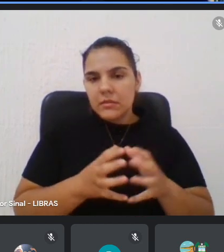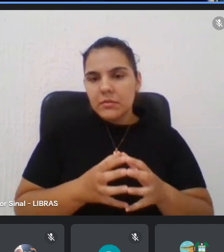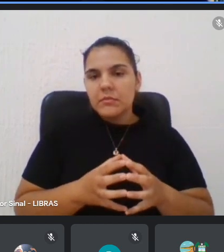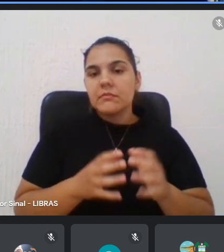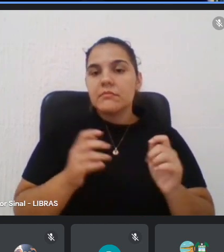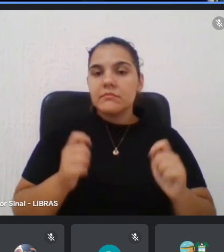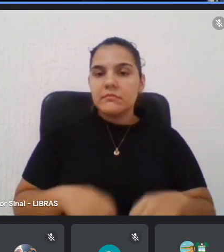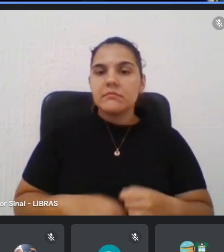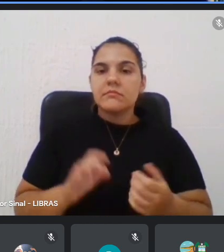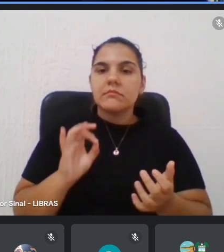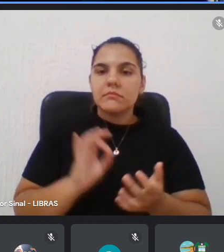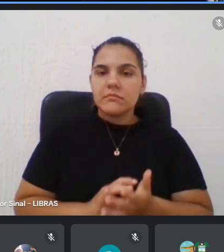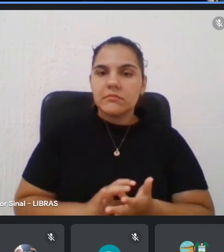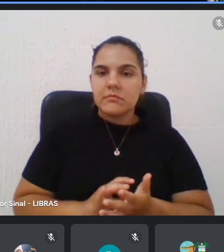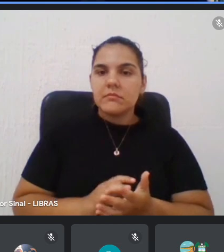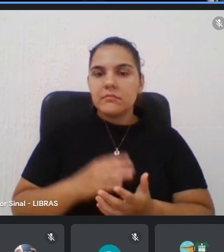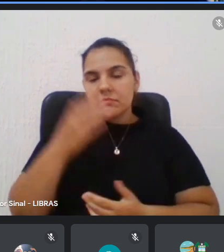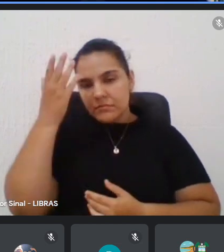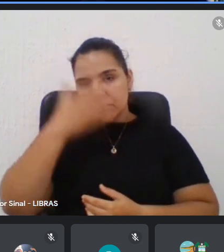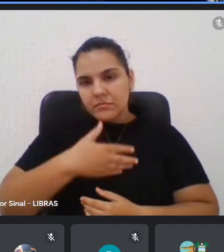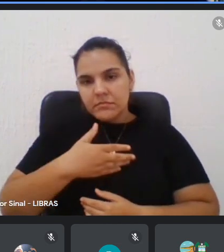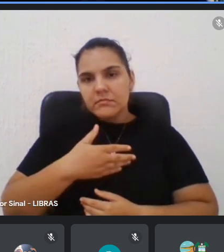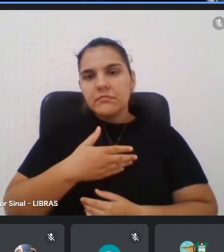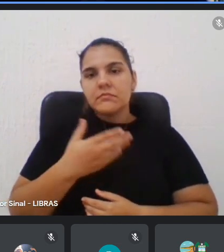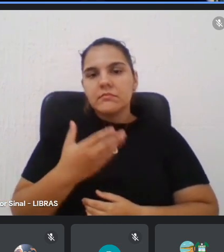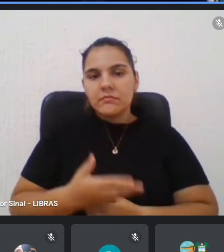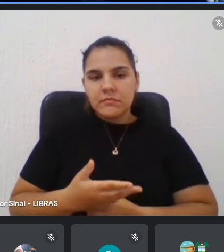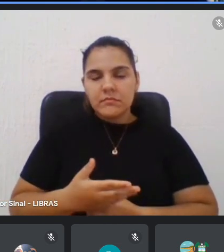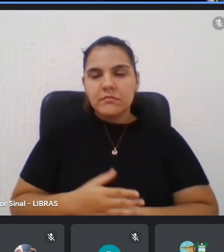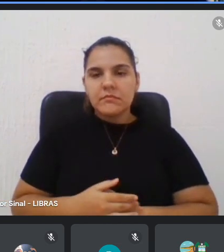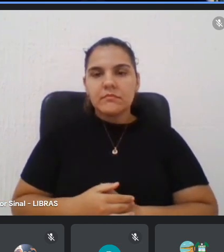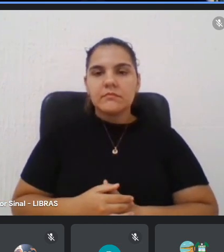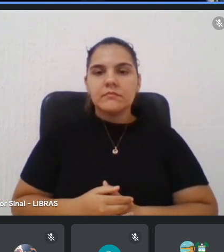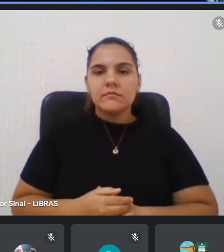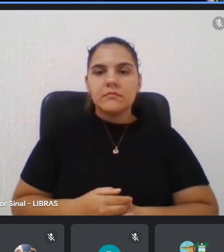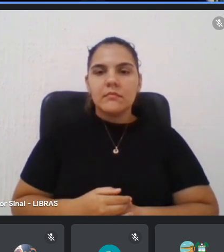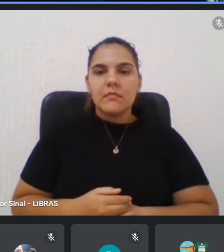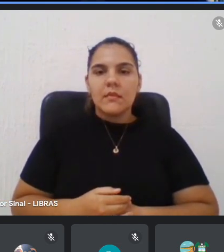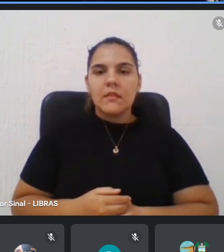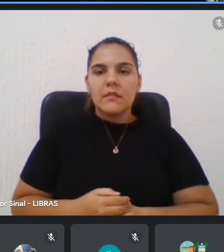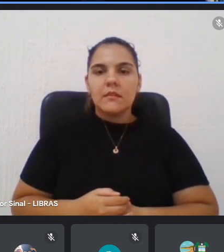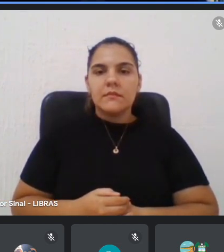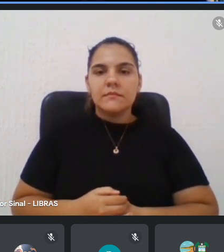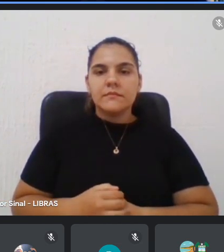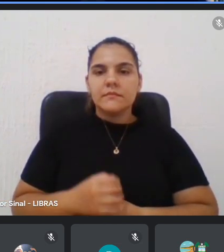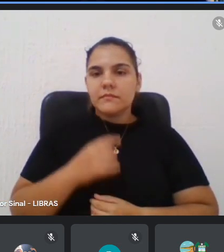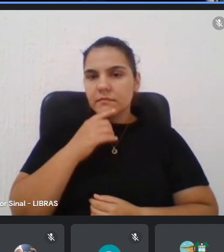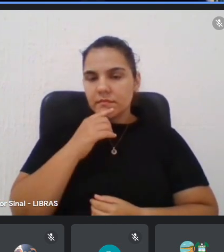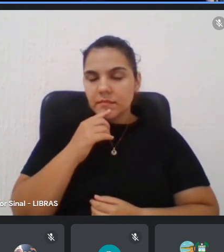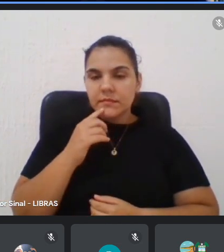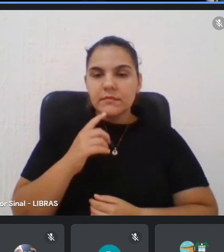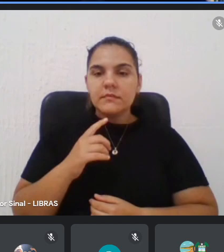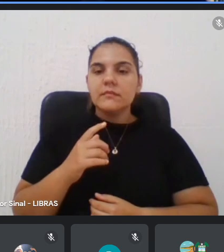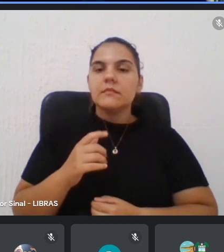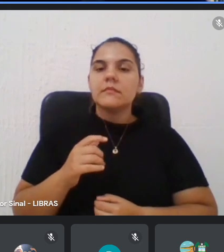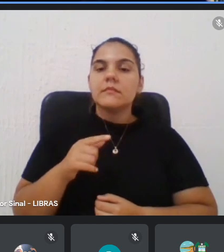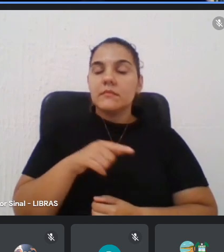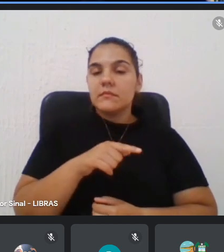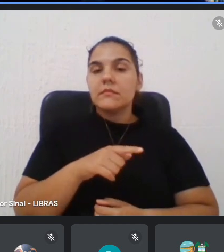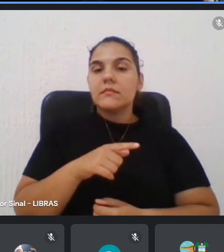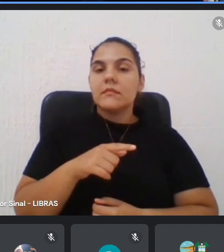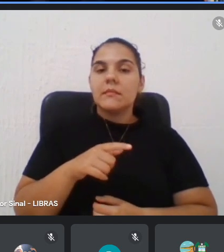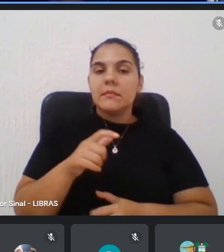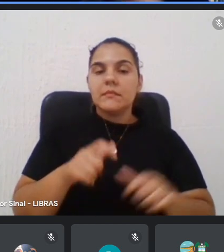atestando a veracidade da autodeclaração daquele proponente ou daquela proponente que faça parte de